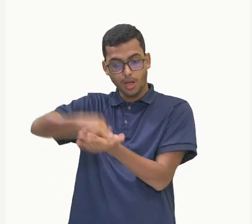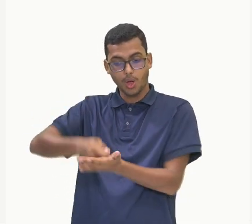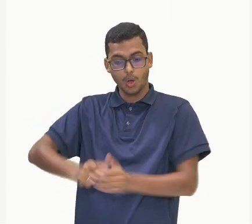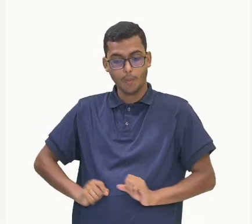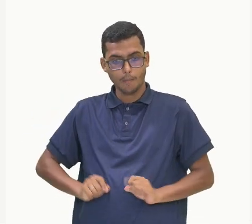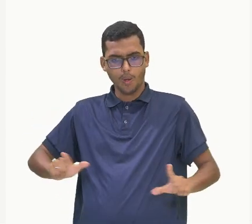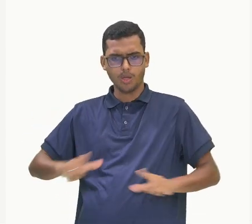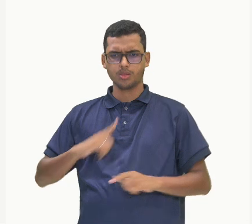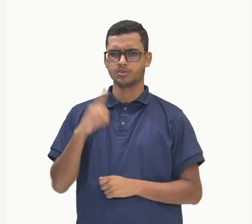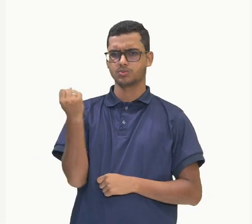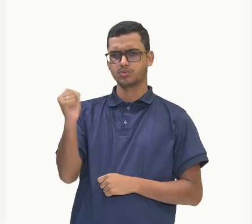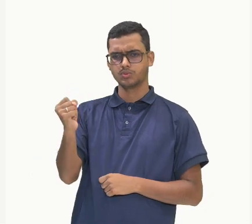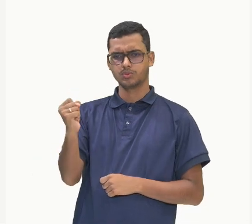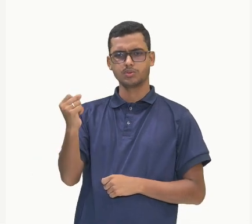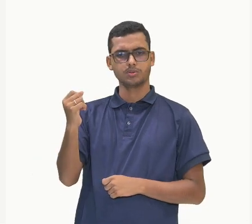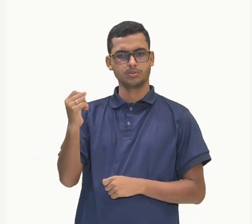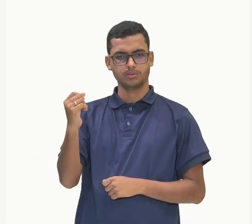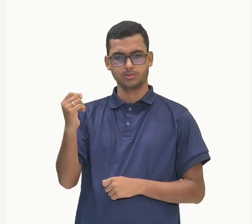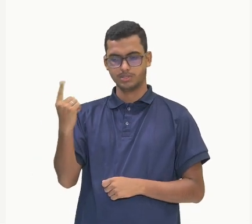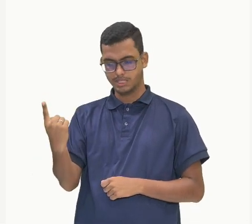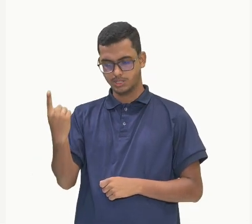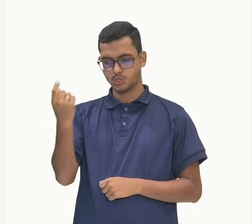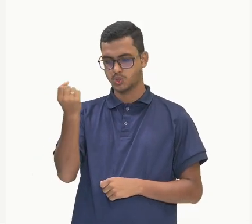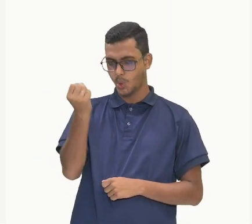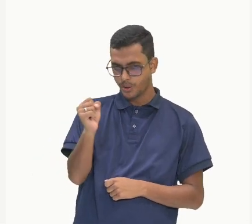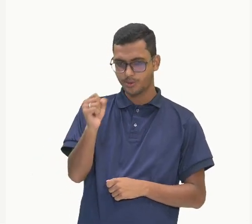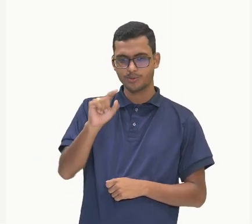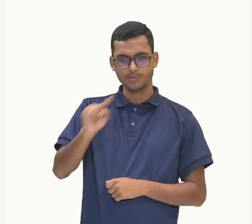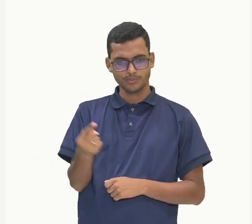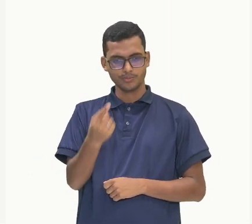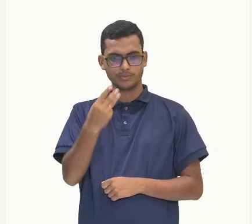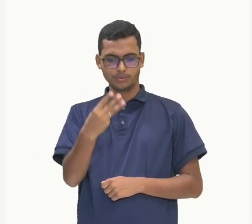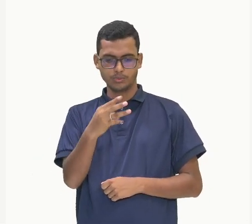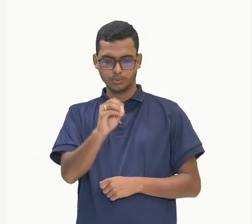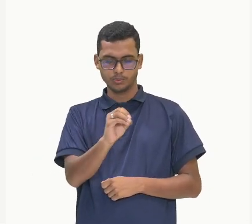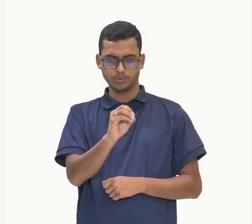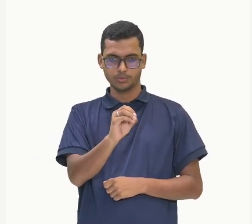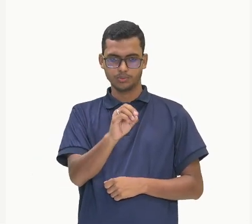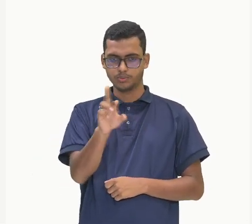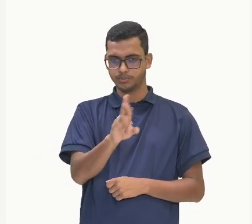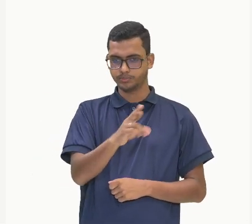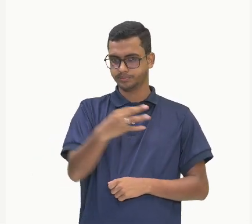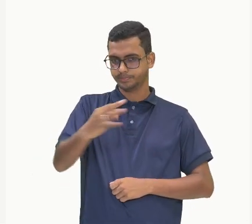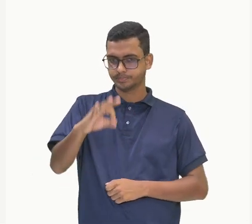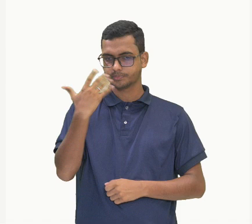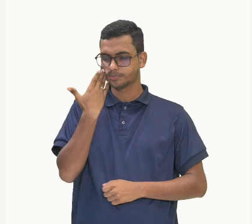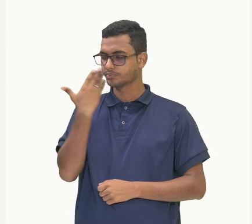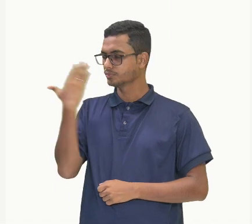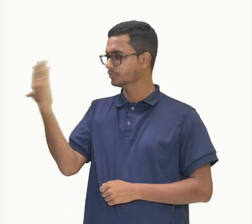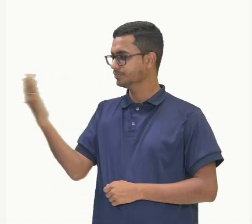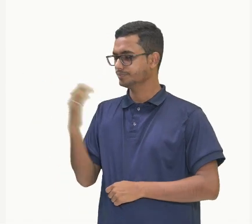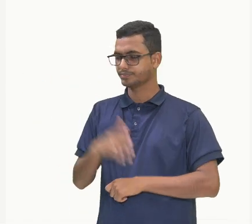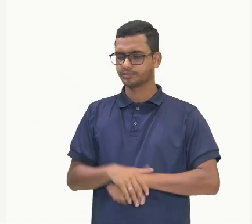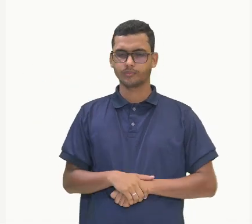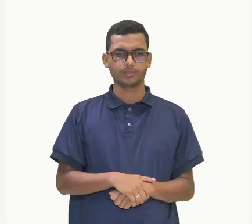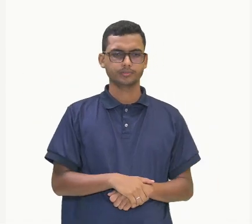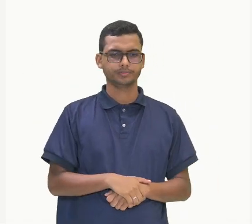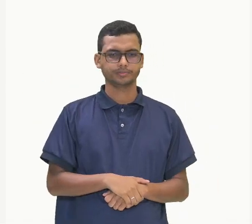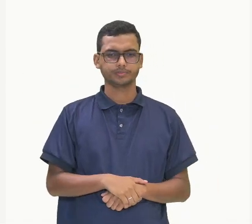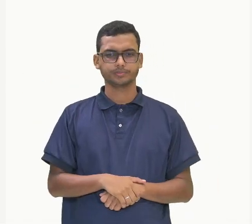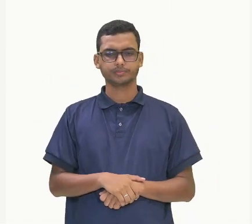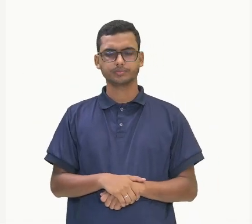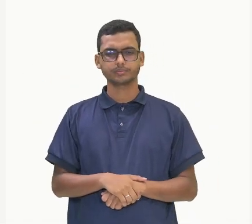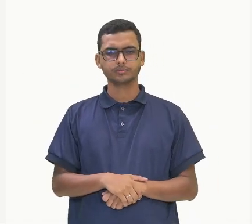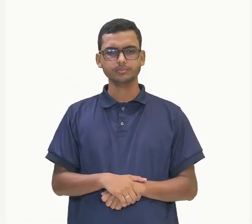18,30. Ok. Só que é isso que o item quer saber? Não. Ele quer